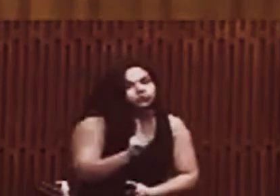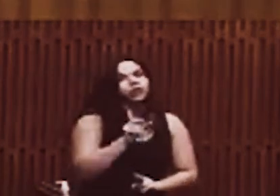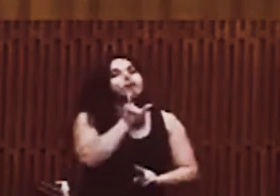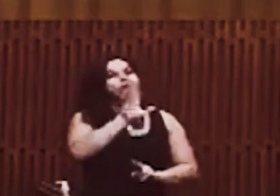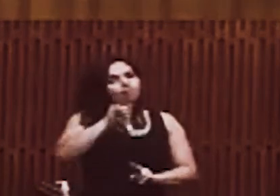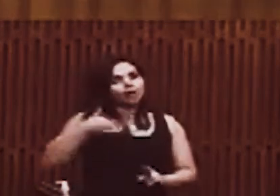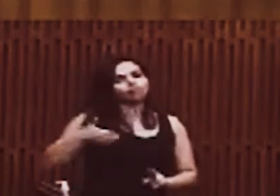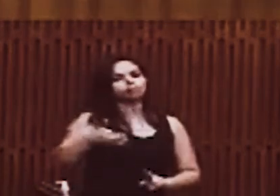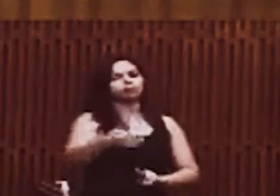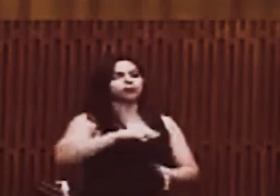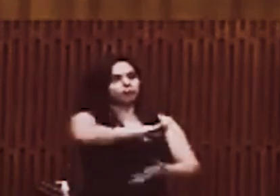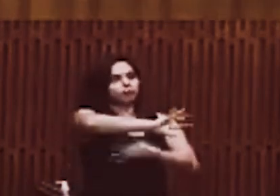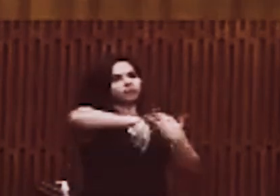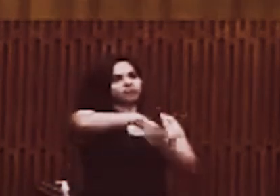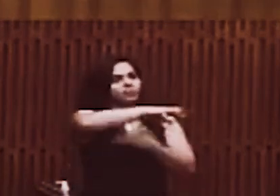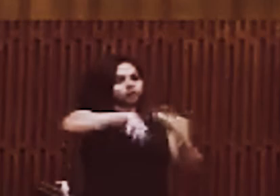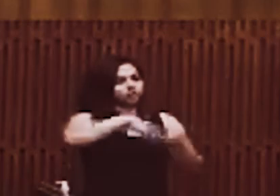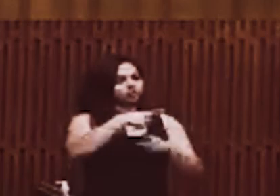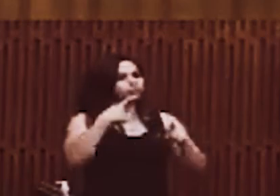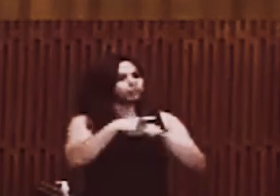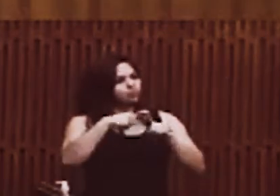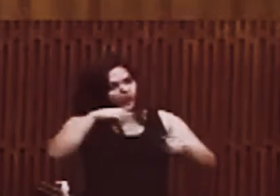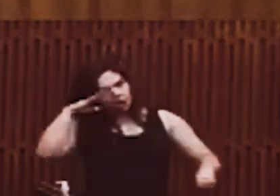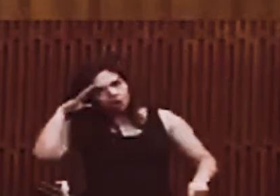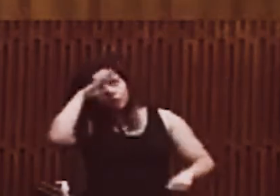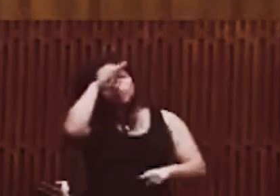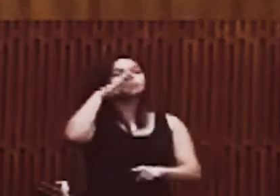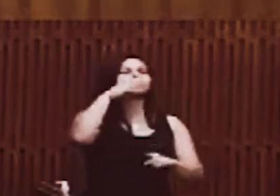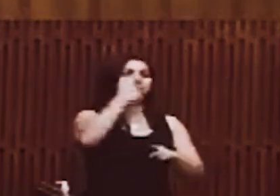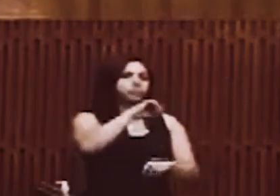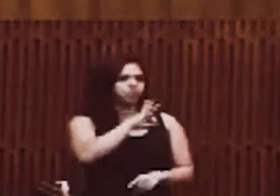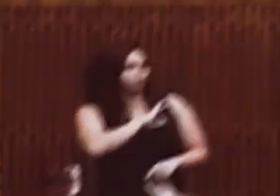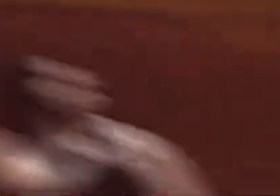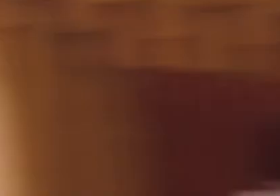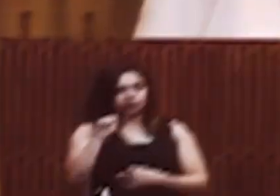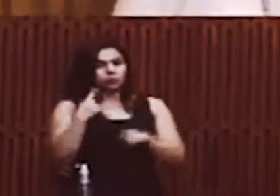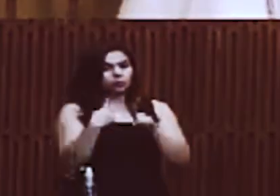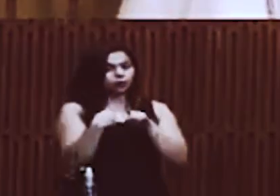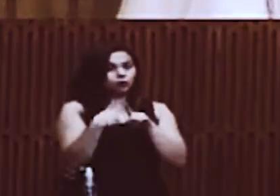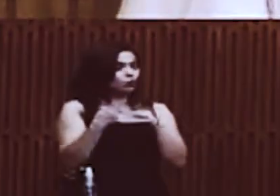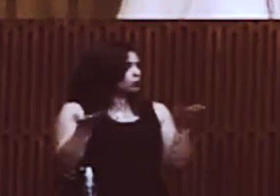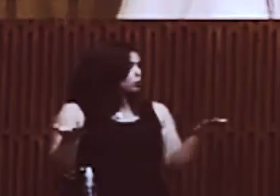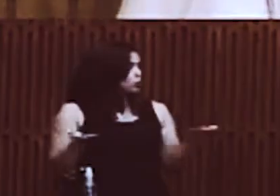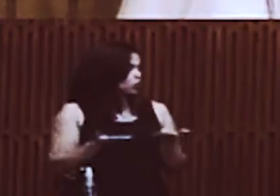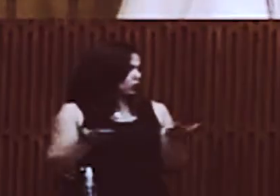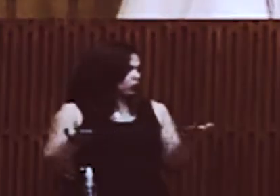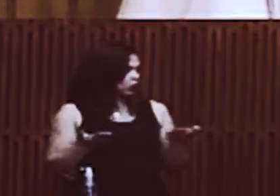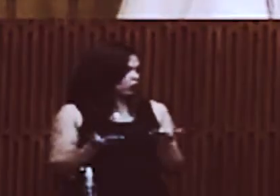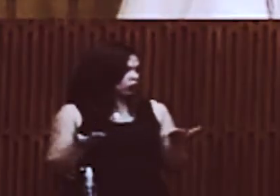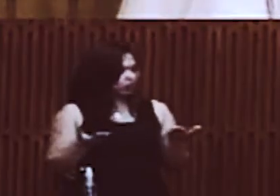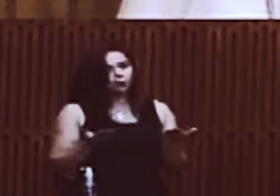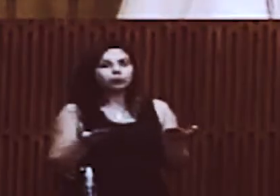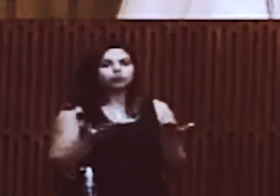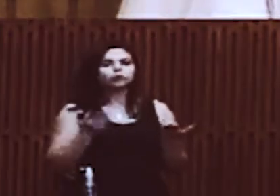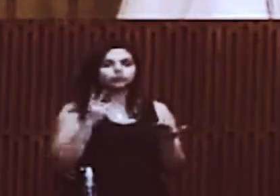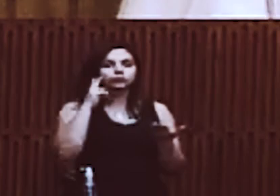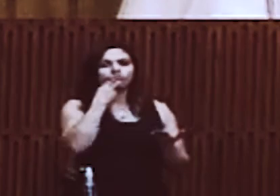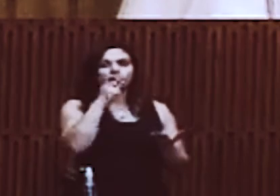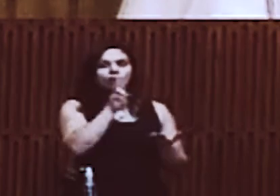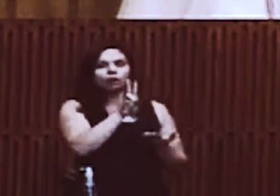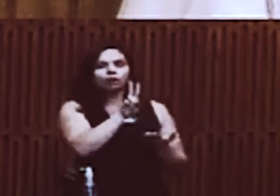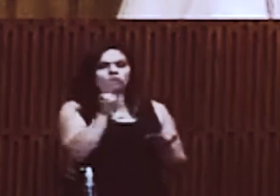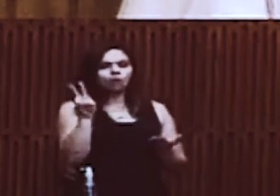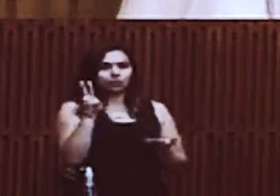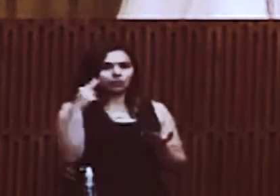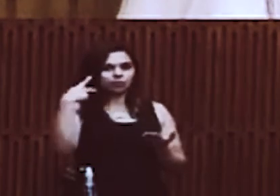virar bagunça, porque aí vai ter que colocar a guarda municipal aqui mesmo, PM, vai ter que colocar. O vereador, que eu nem gosto de citar o nome dele,